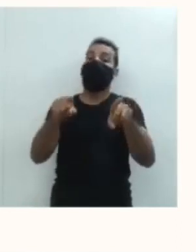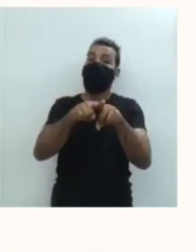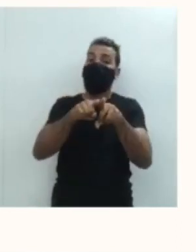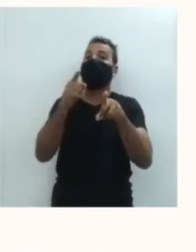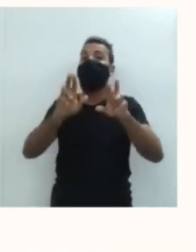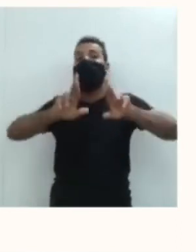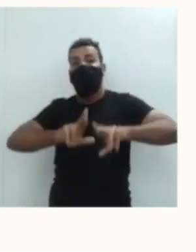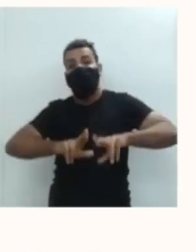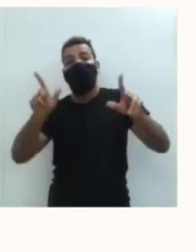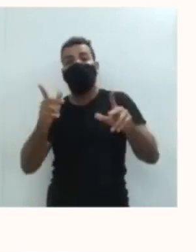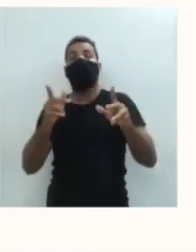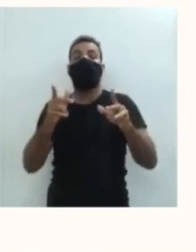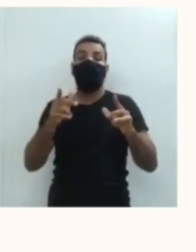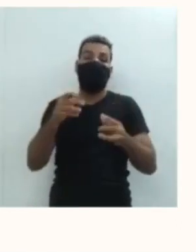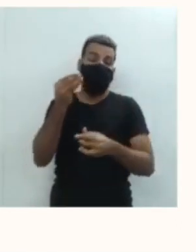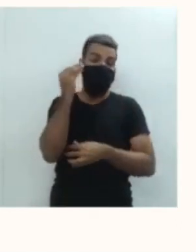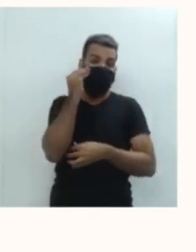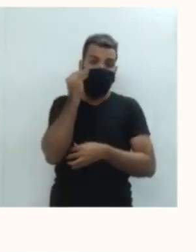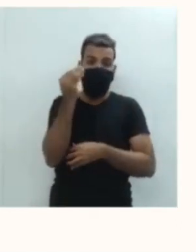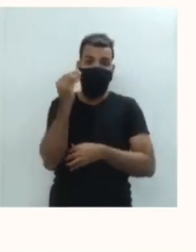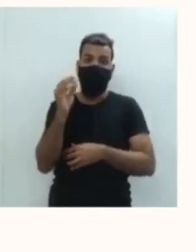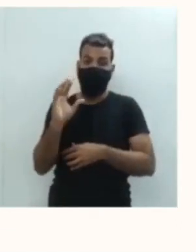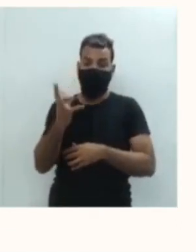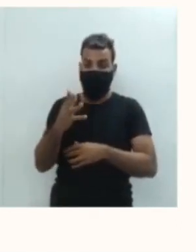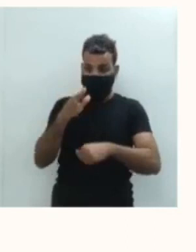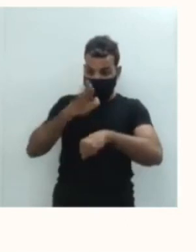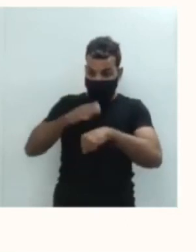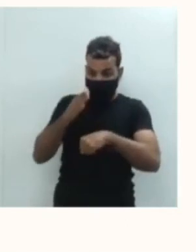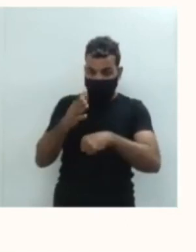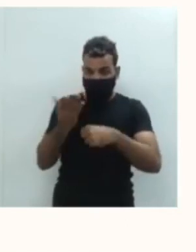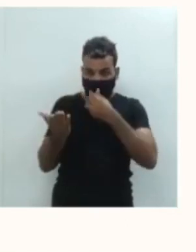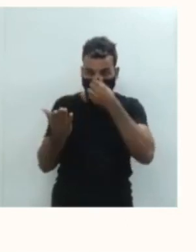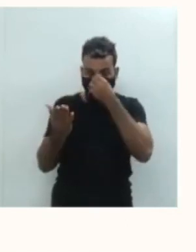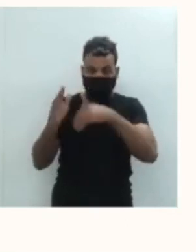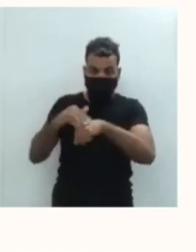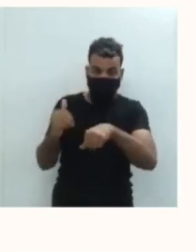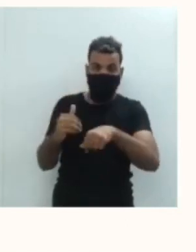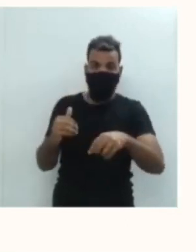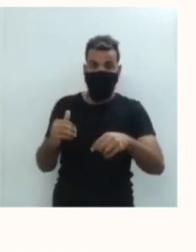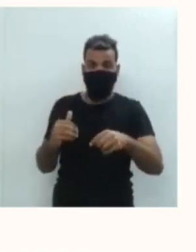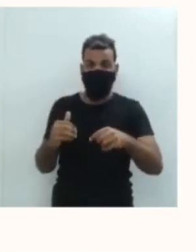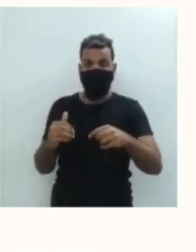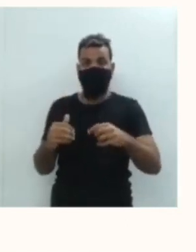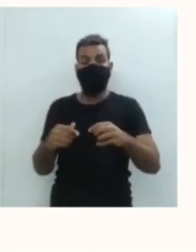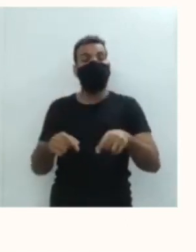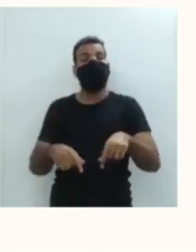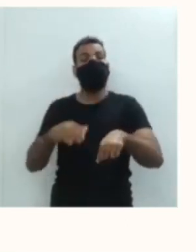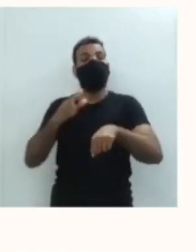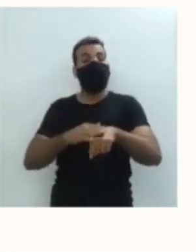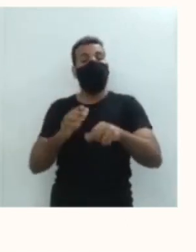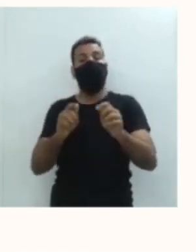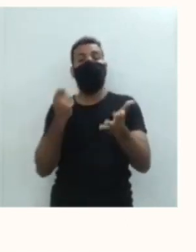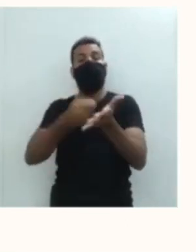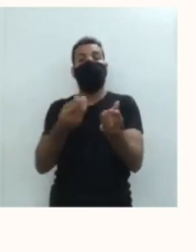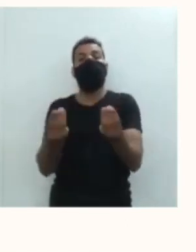a diferença que existe é que aqui quando ele chama ele tá fazendo a chamada da forma de